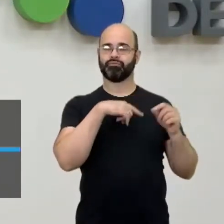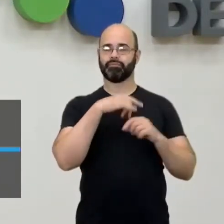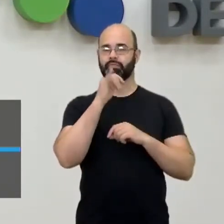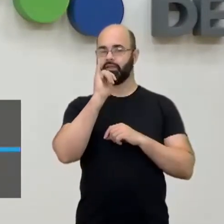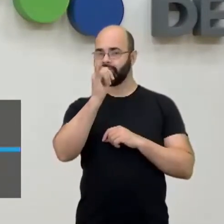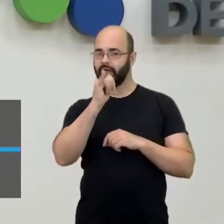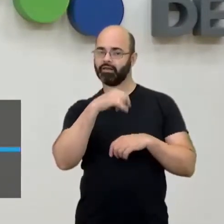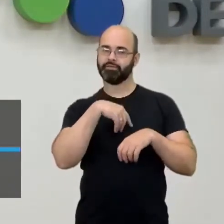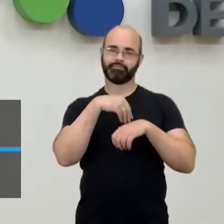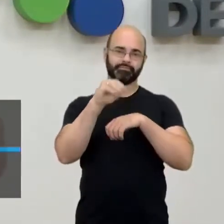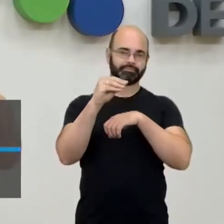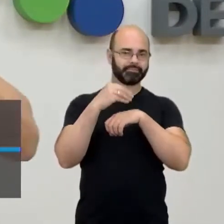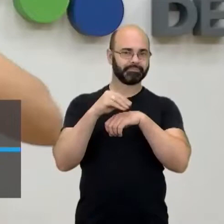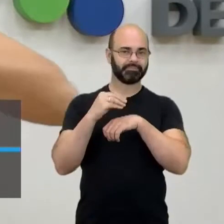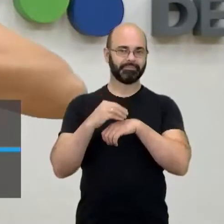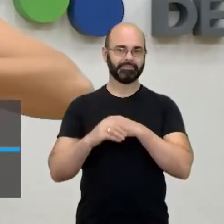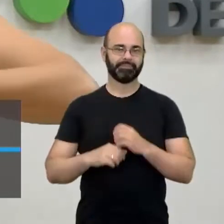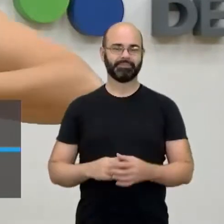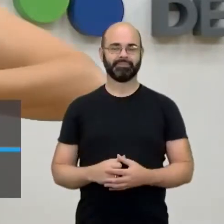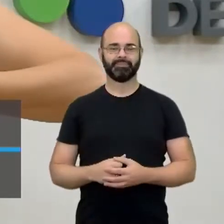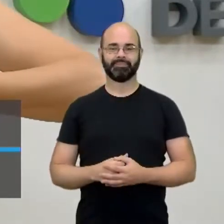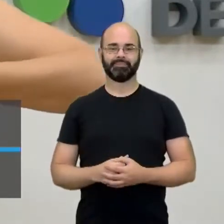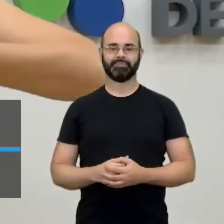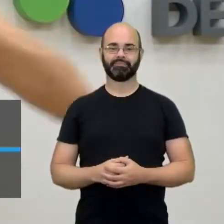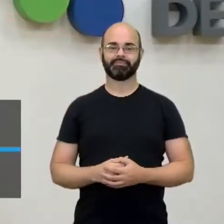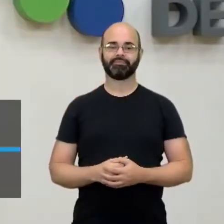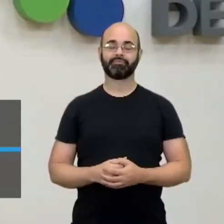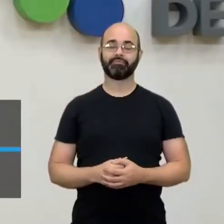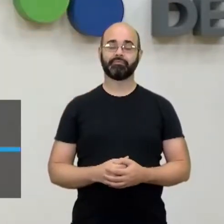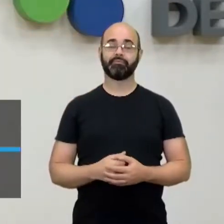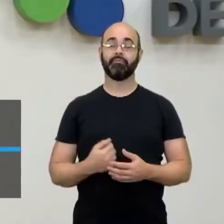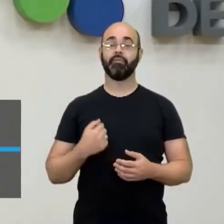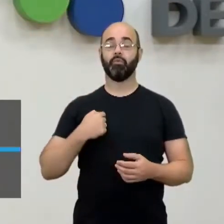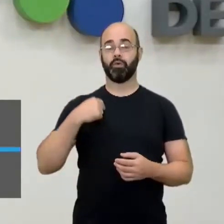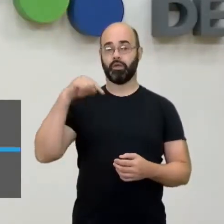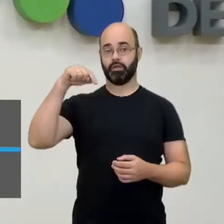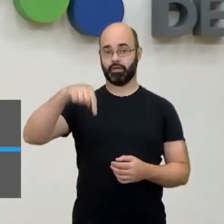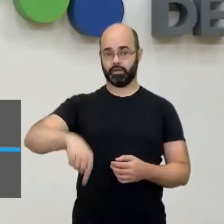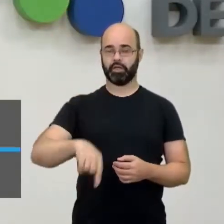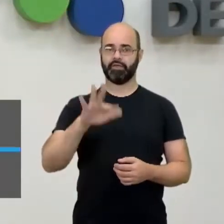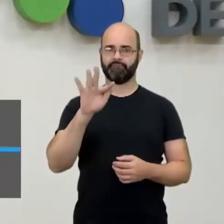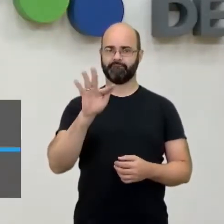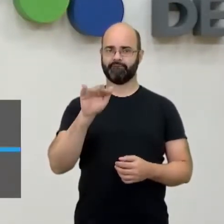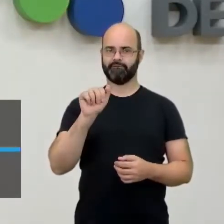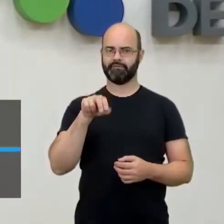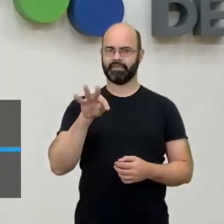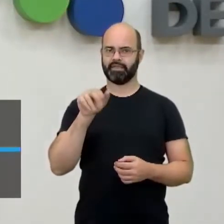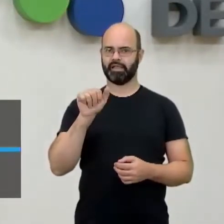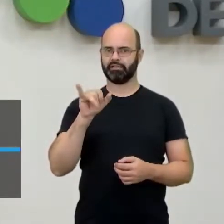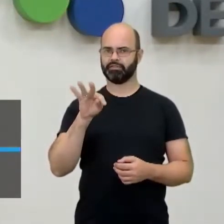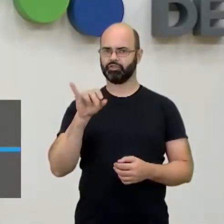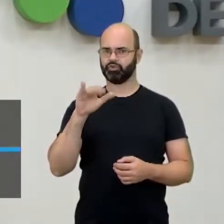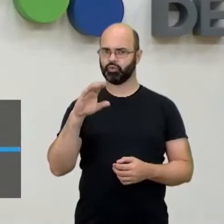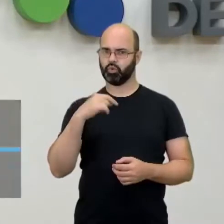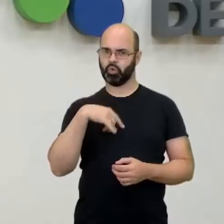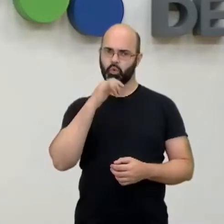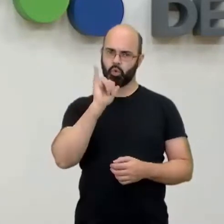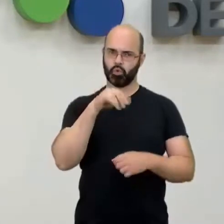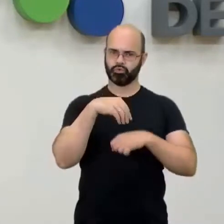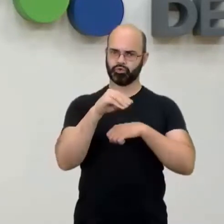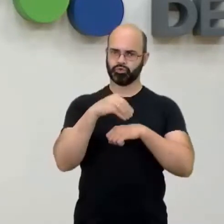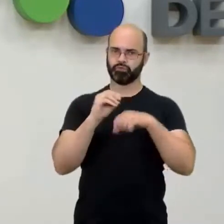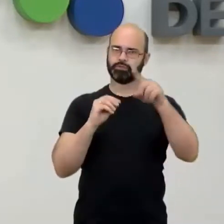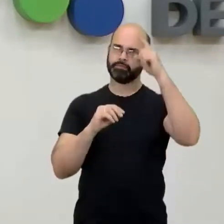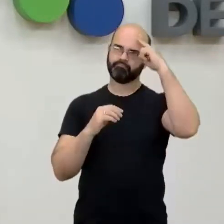tá? E enquanto eu estiver aqui apresentando esses contos fantásticos, vocês vão refletir em algumas